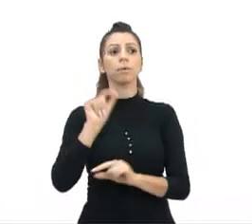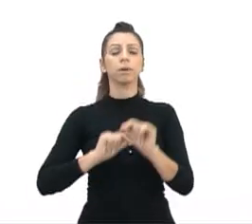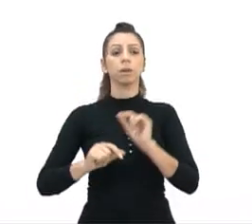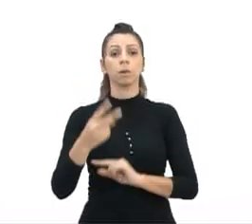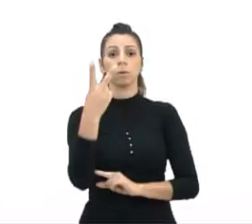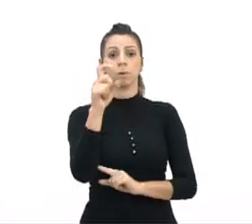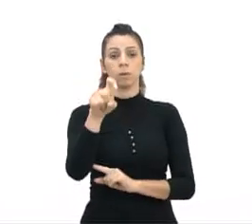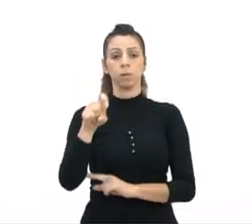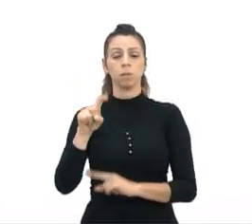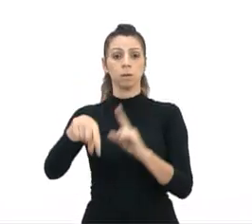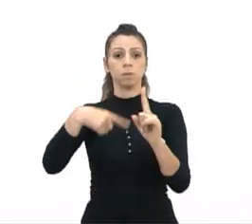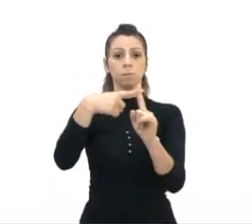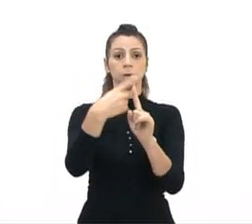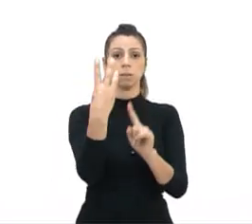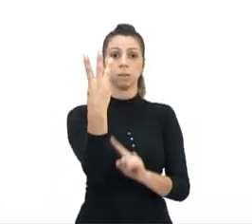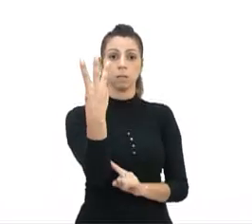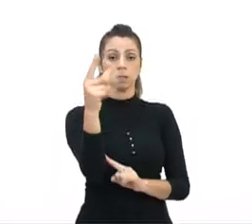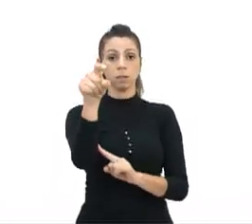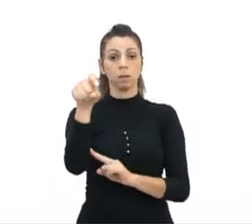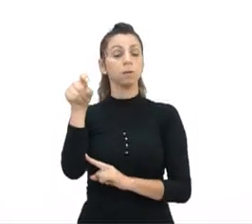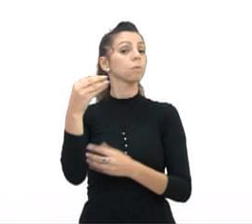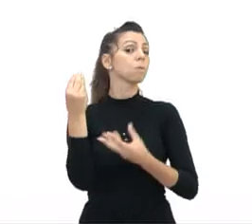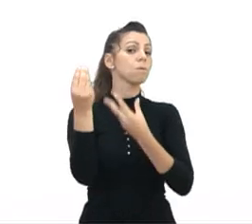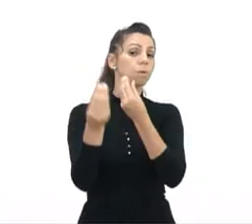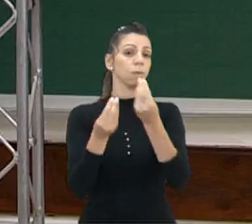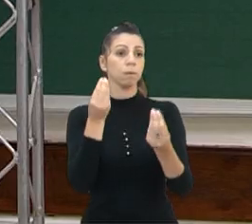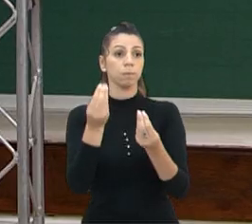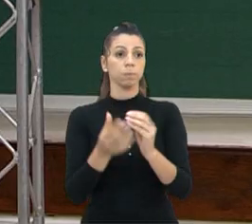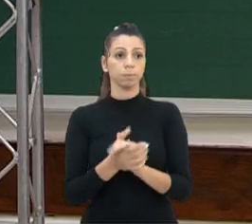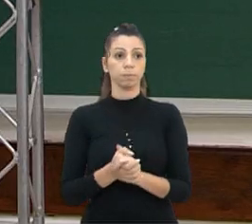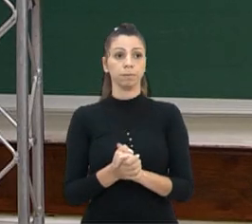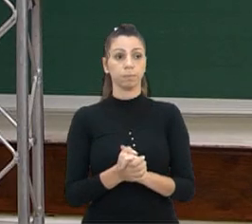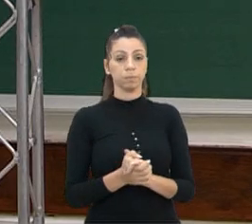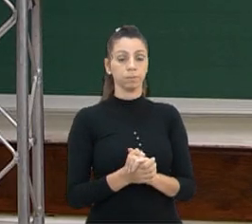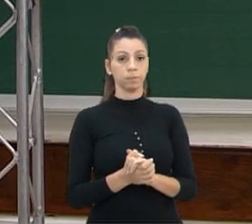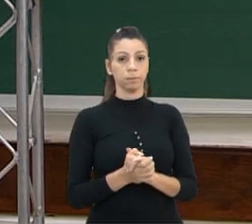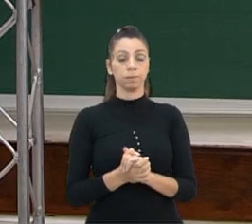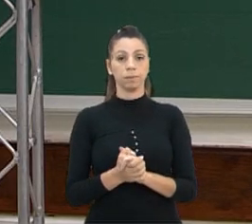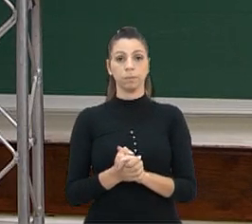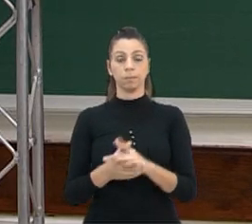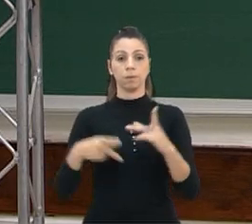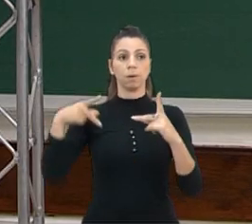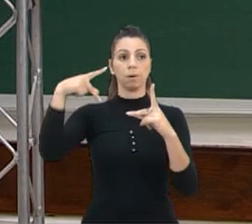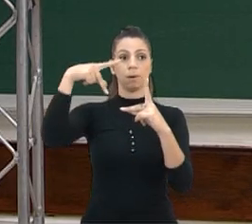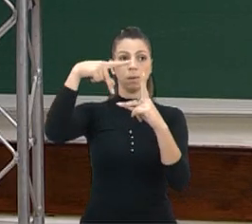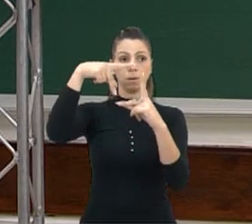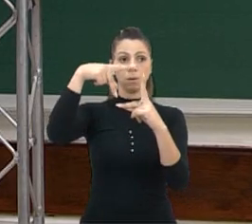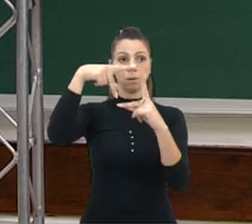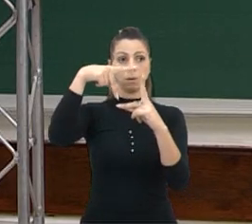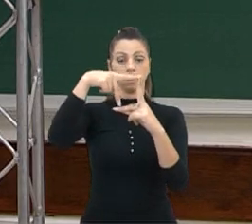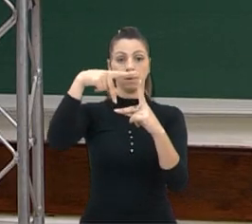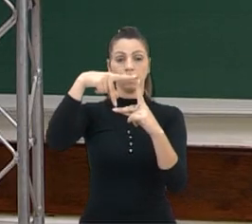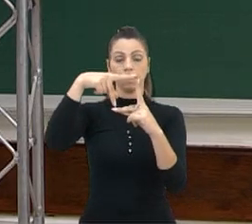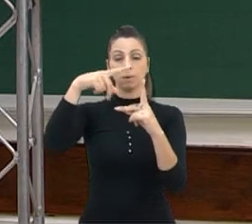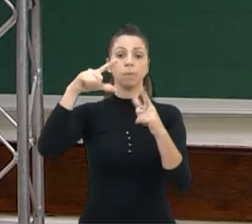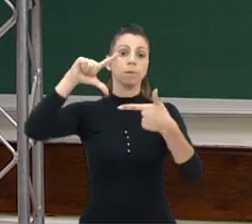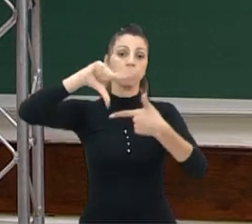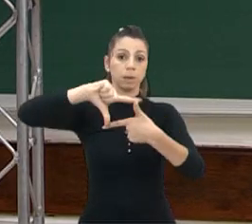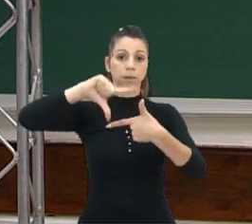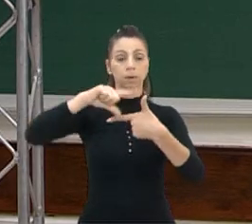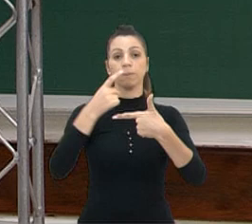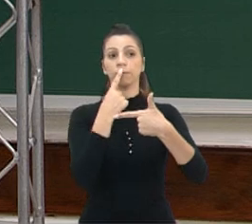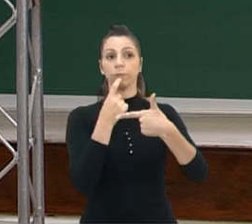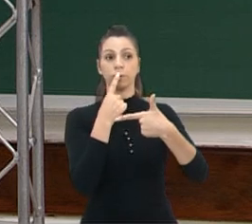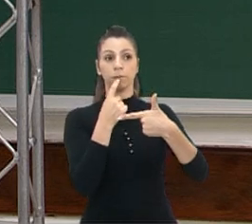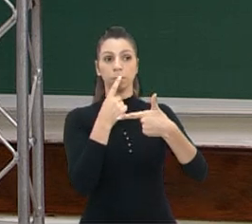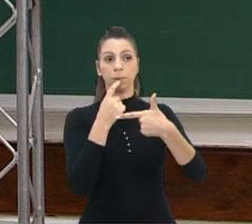3x. Como será que a gente pode fazer? Eu desenho aqui um retângulo vermelho, de comprimento